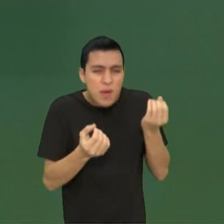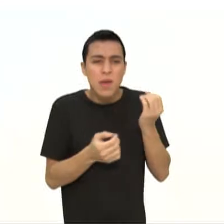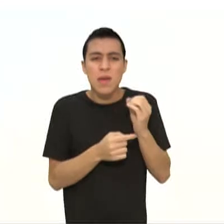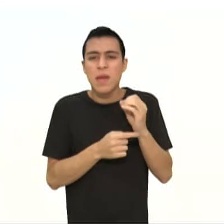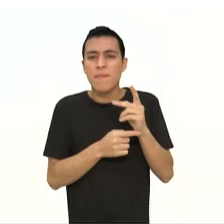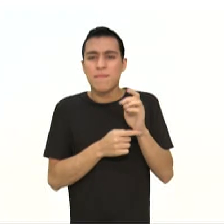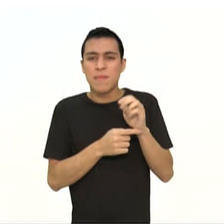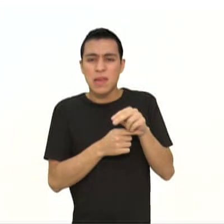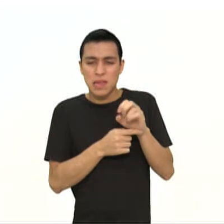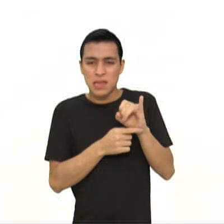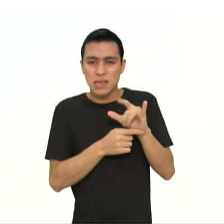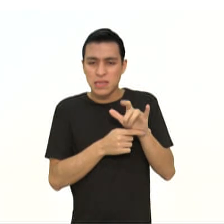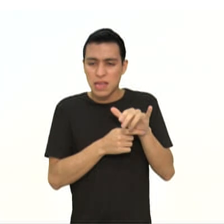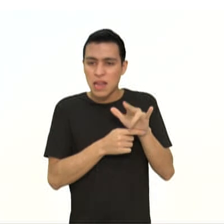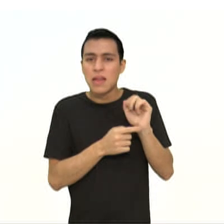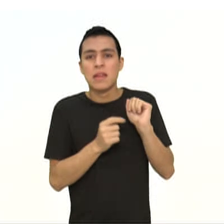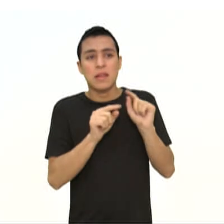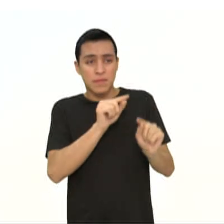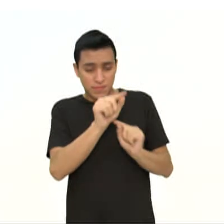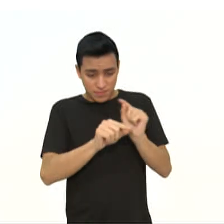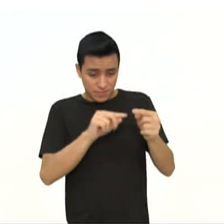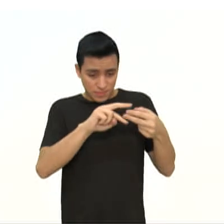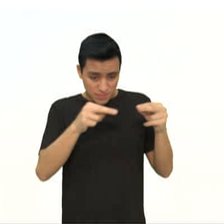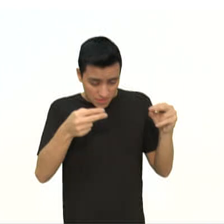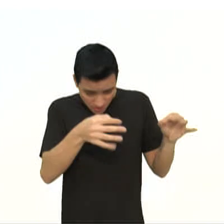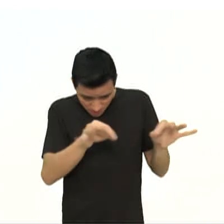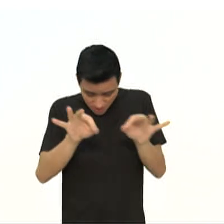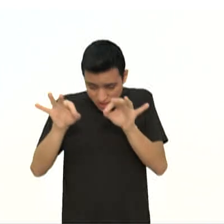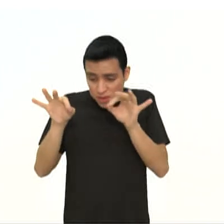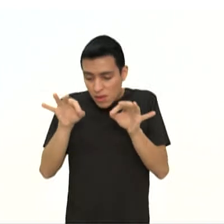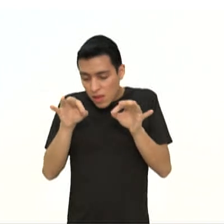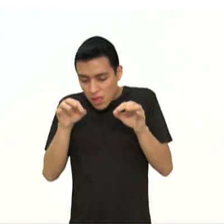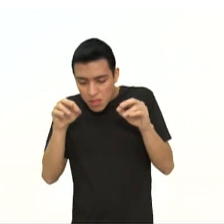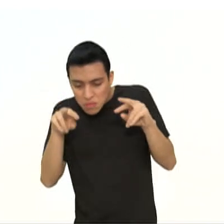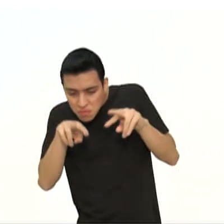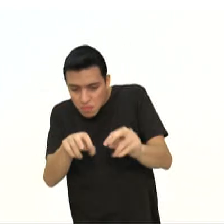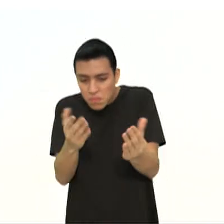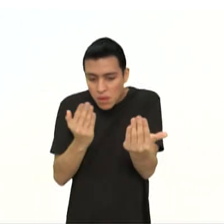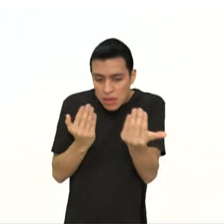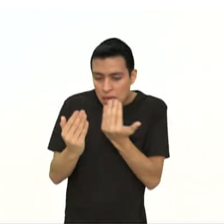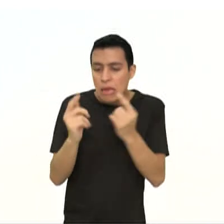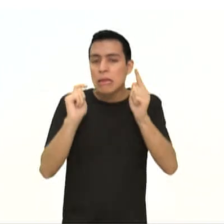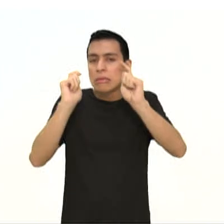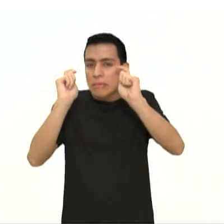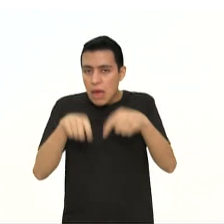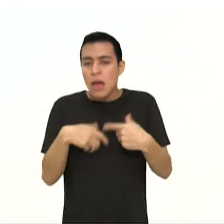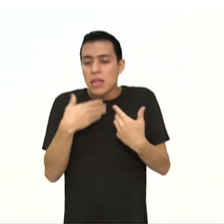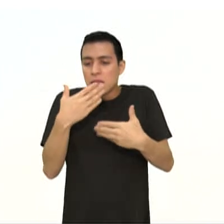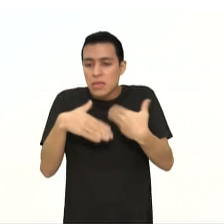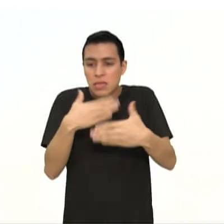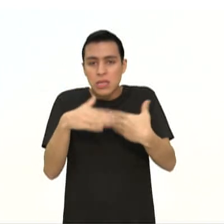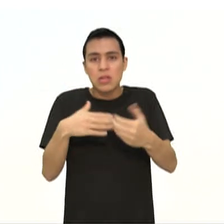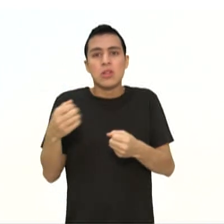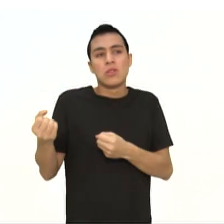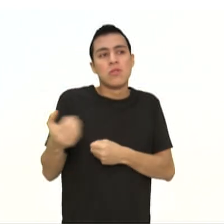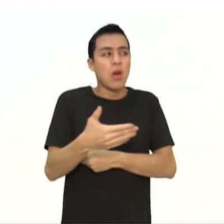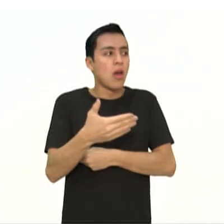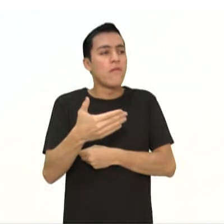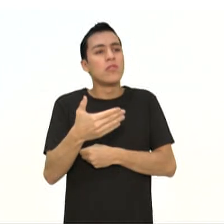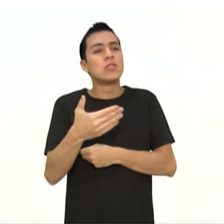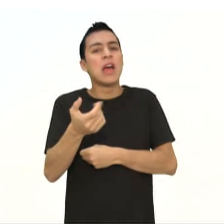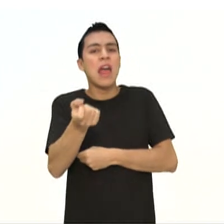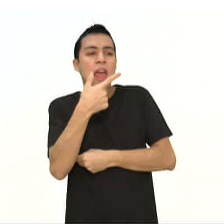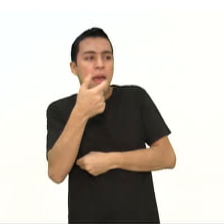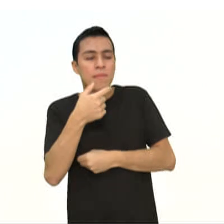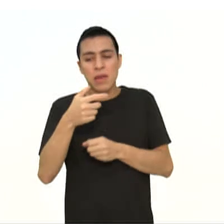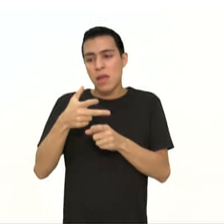Os cientistas esperam que, com o sequenciamento do DNA do fungo Penicillium crisogenium, sejam desenvolvidos novos antibióticos que